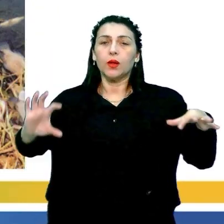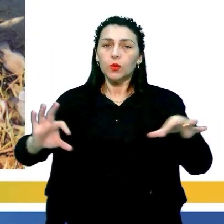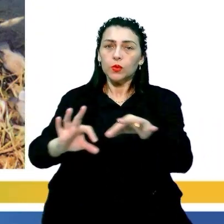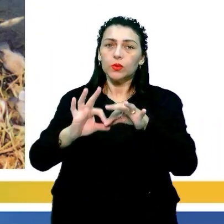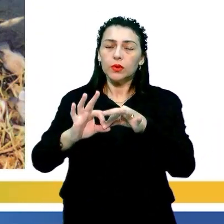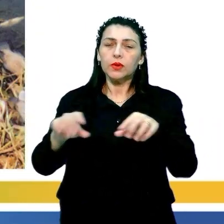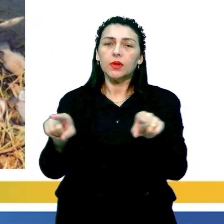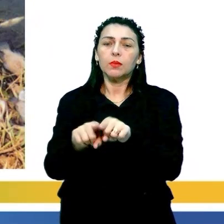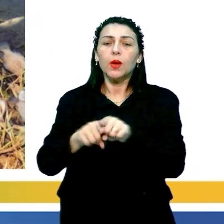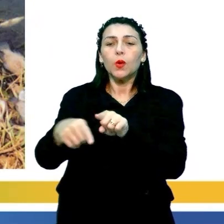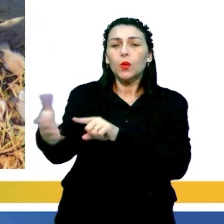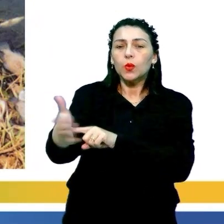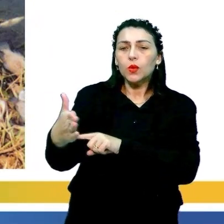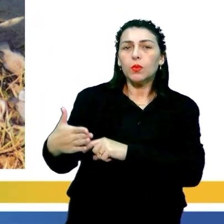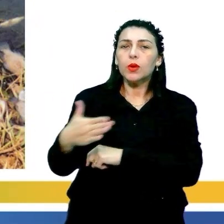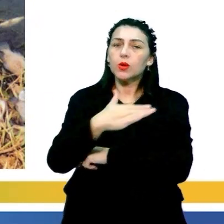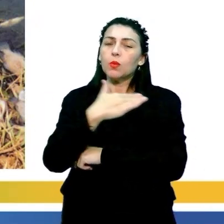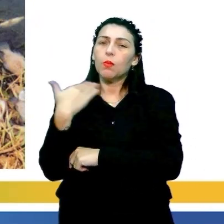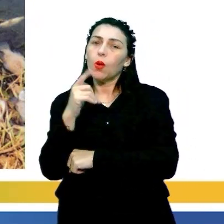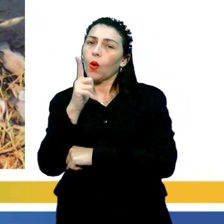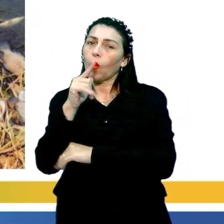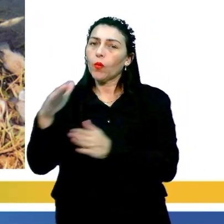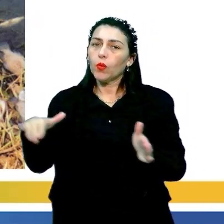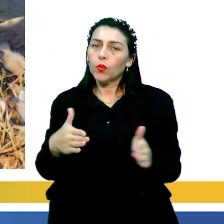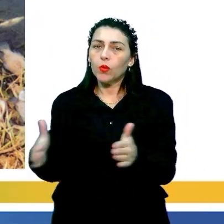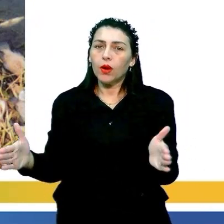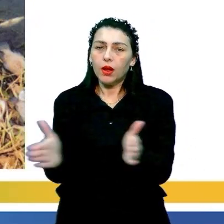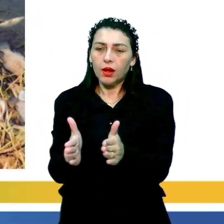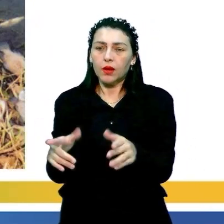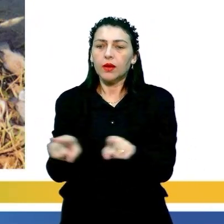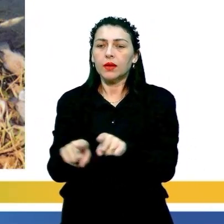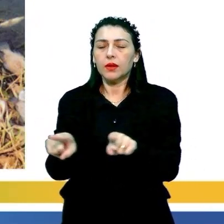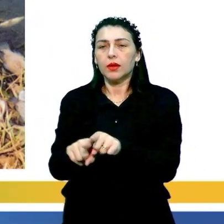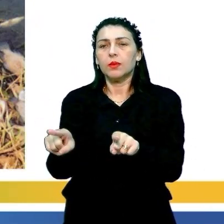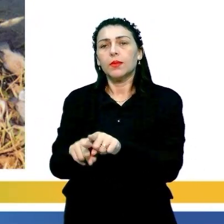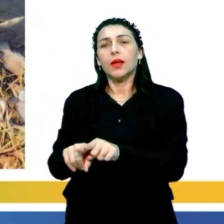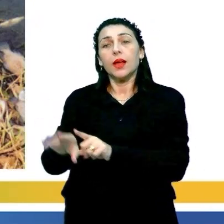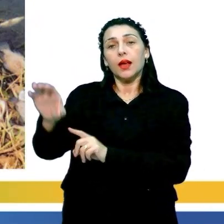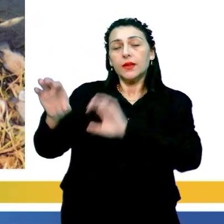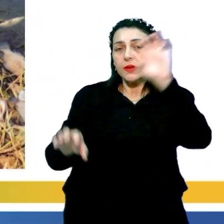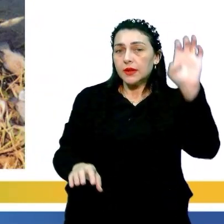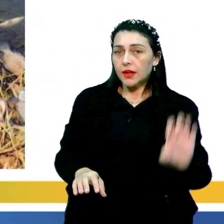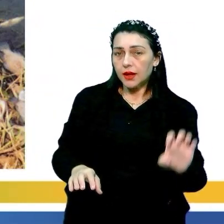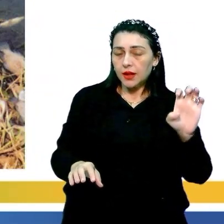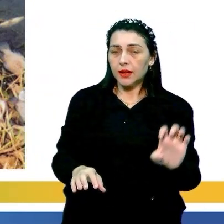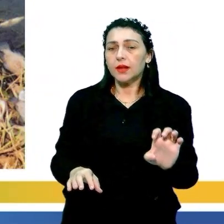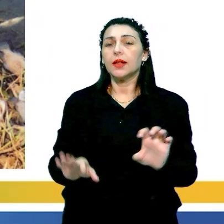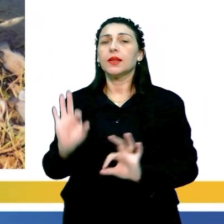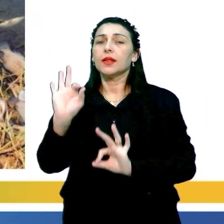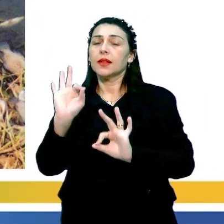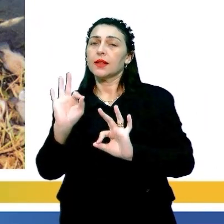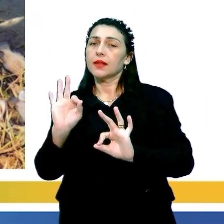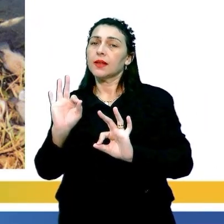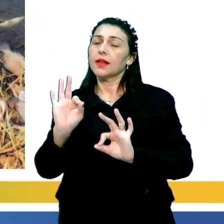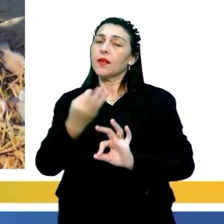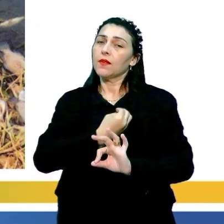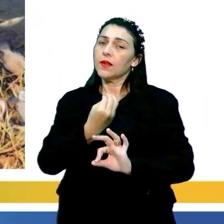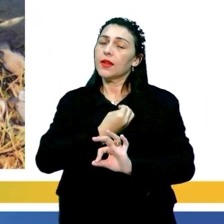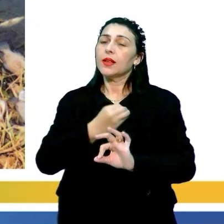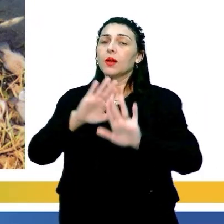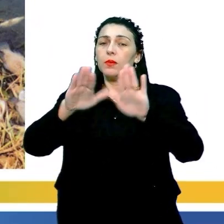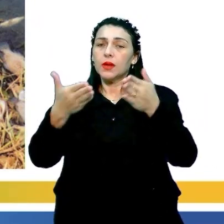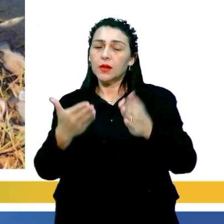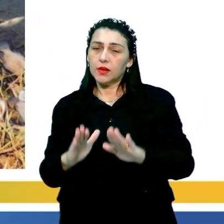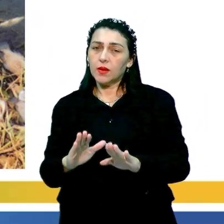atingidos, os peixes ali mortos no lago, à sua esquerda. Enfim, esses organismos mais sensíveis e